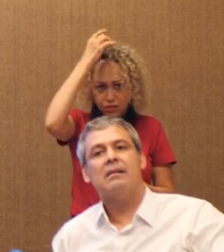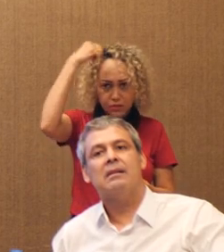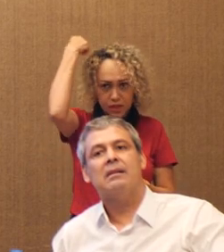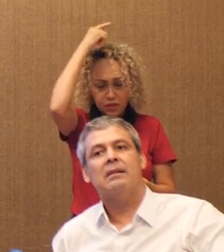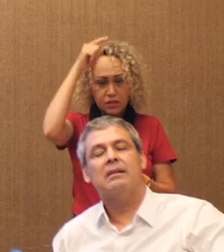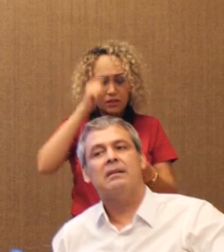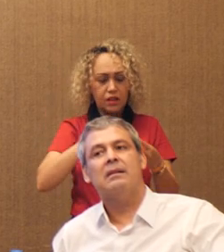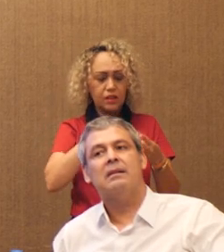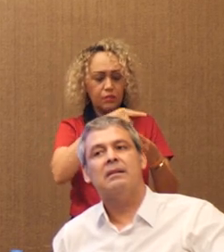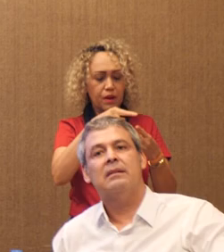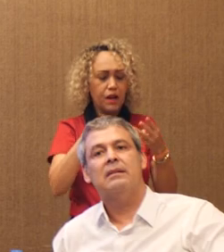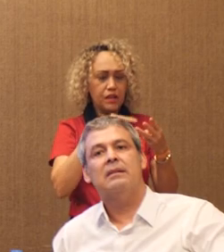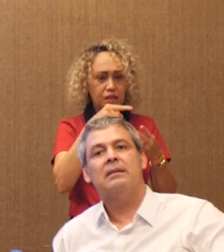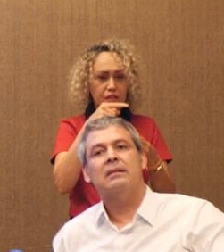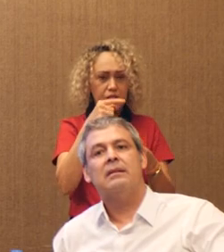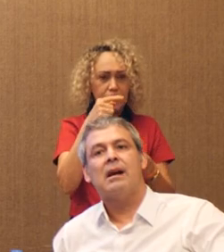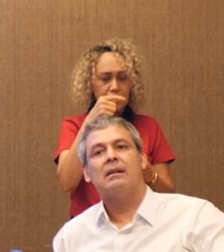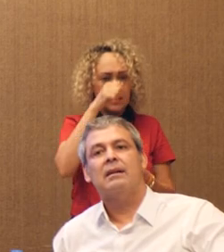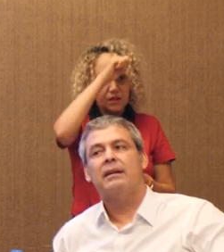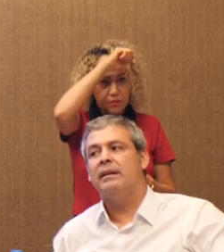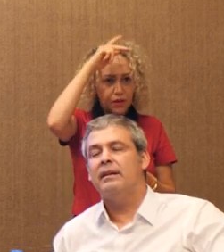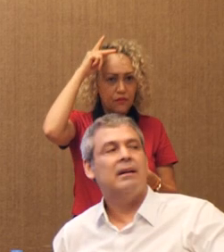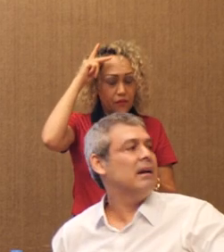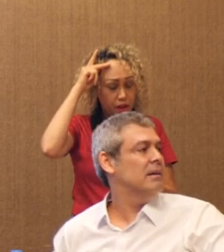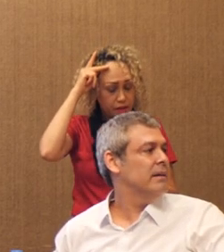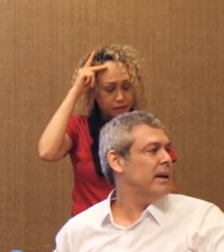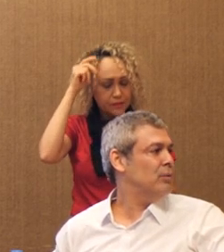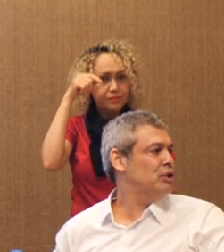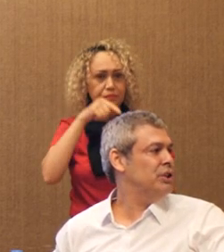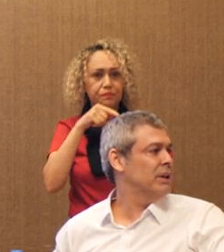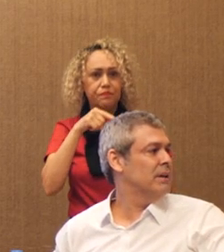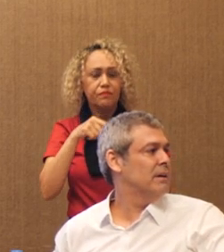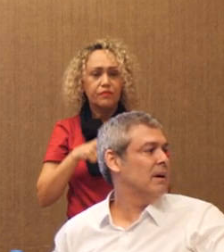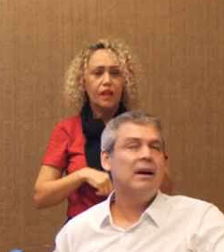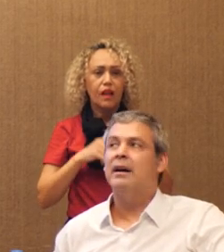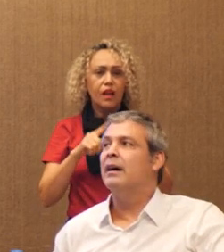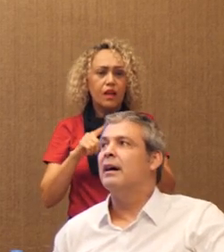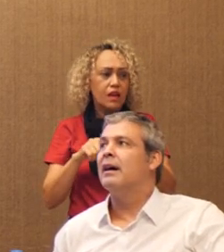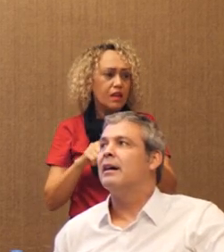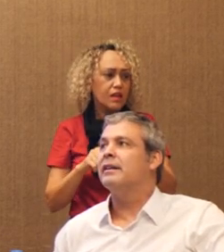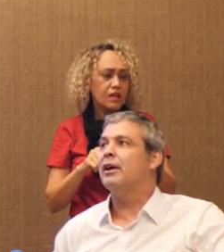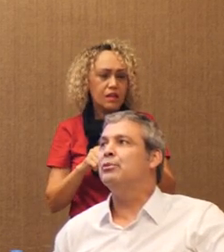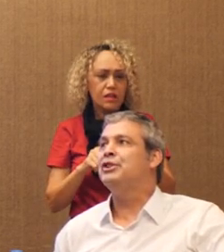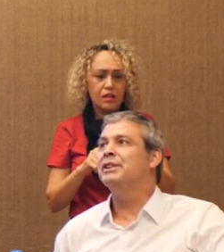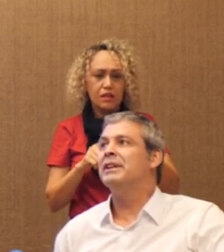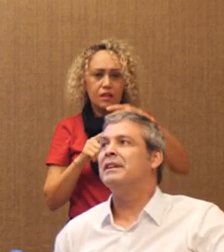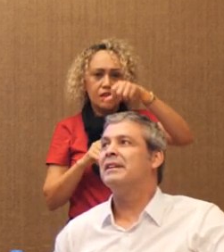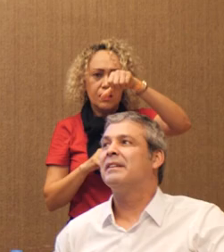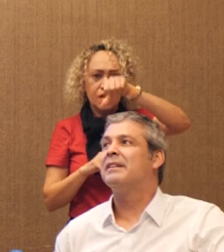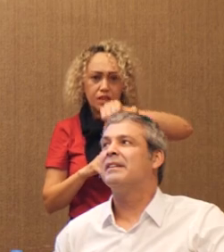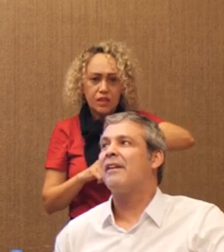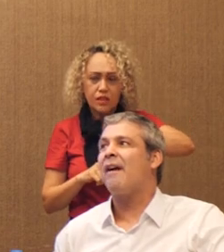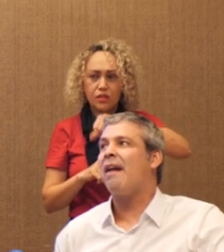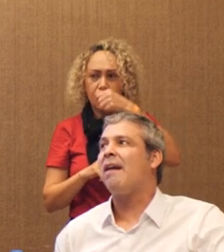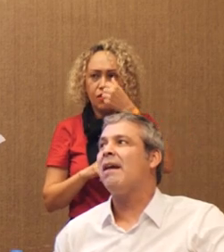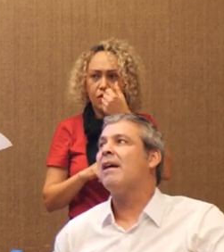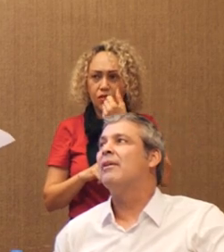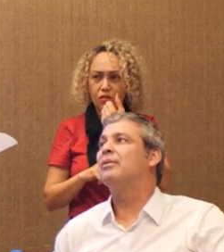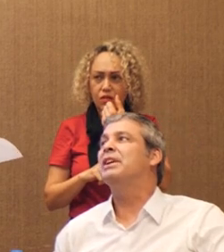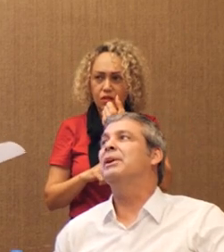as regiões do Brasil. Em 92, o partido conquistou 54 cidades e venceu...